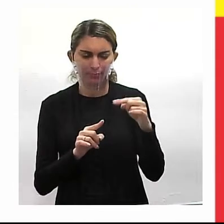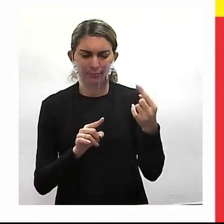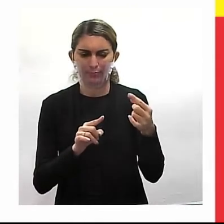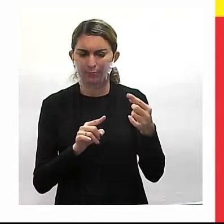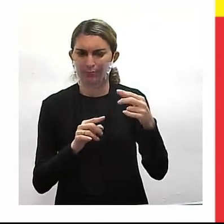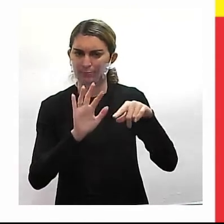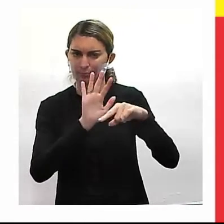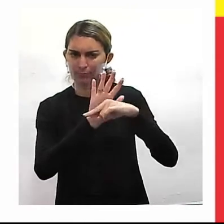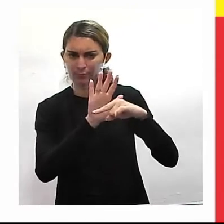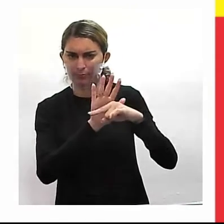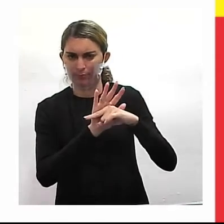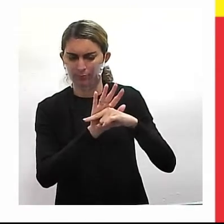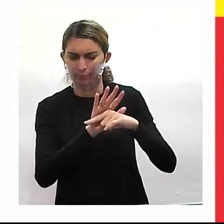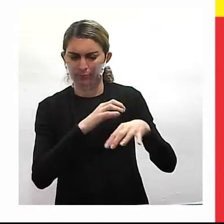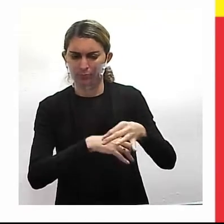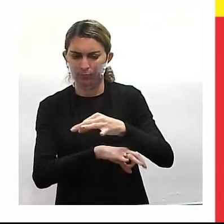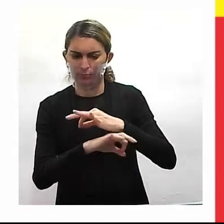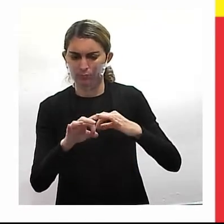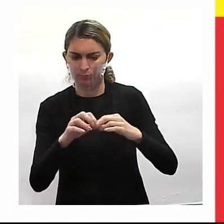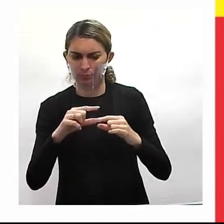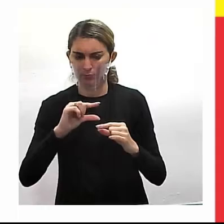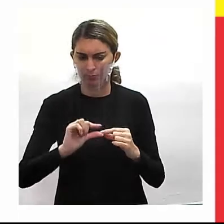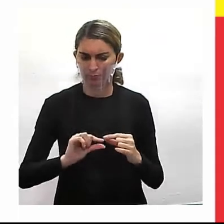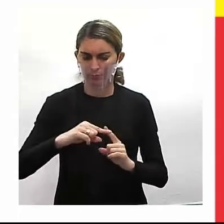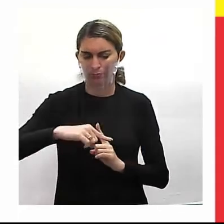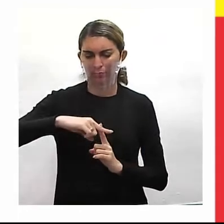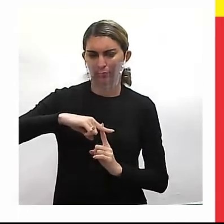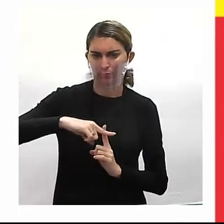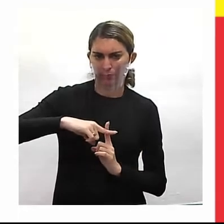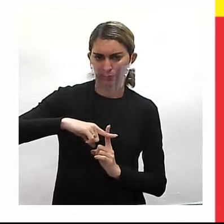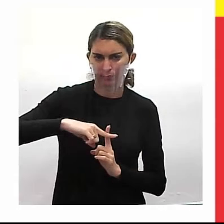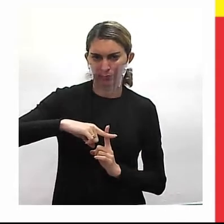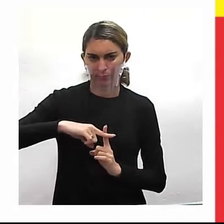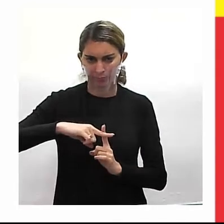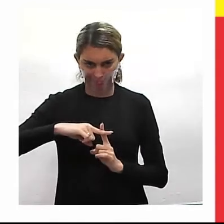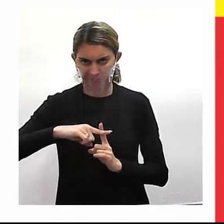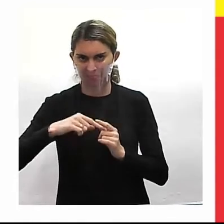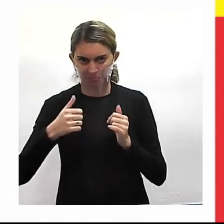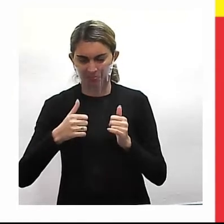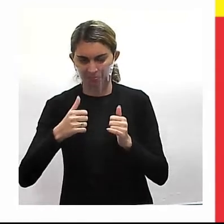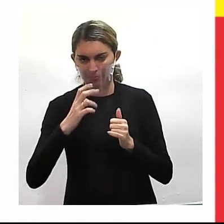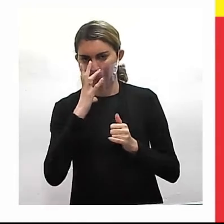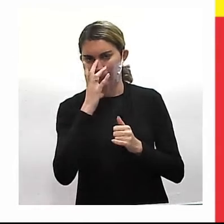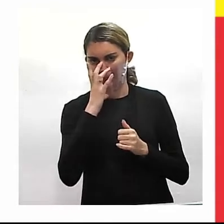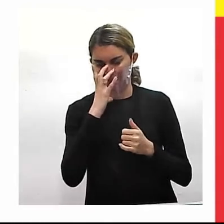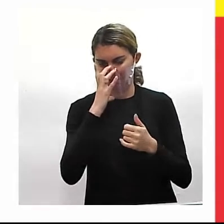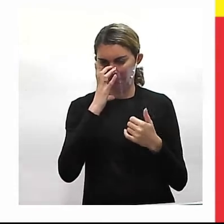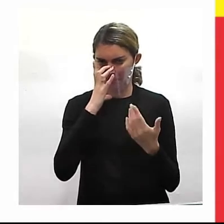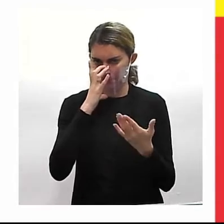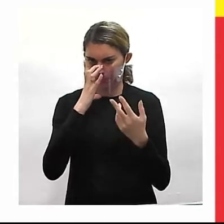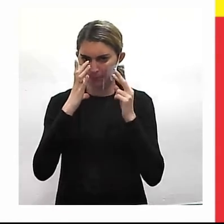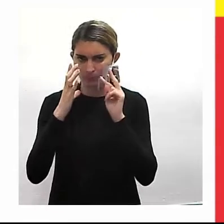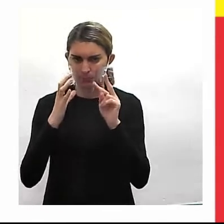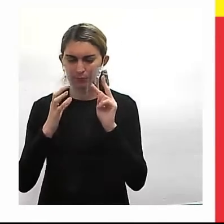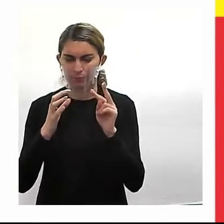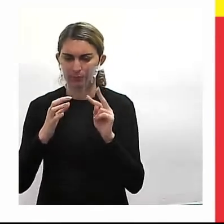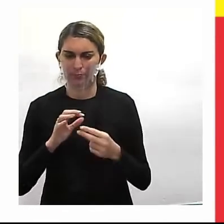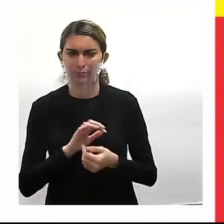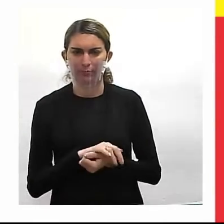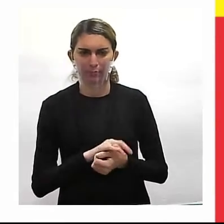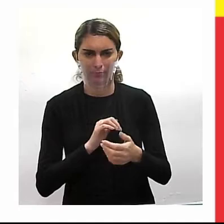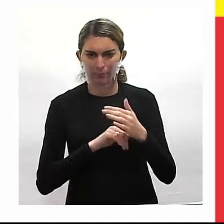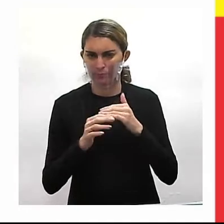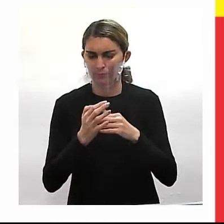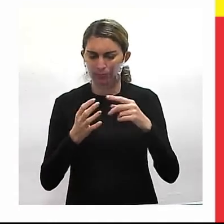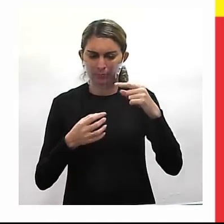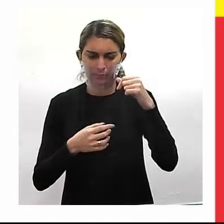lado negativo da molécula e essa menorzinha aqui é o positivo da molécula, certo? Do cristal, certo? Então, observe que, né, todo